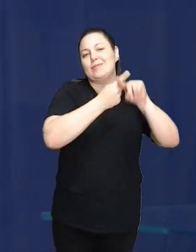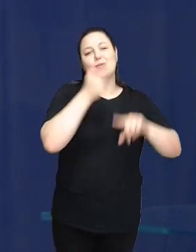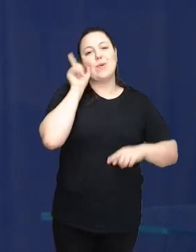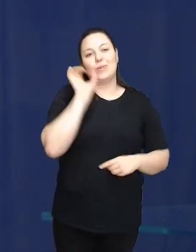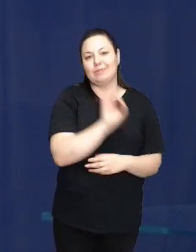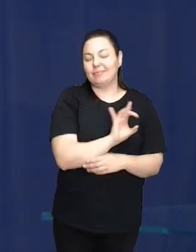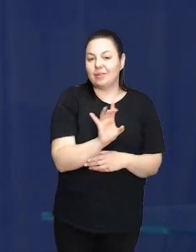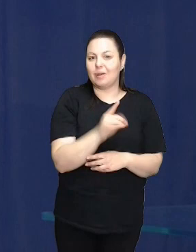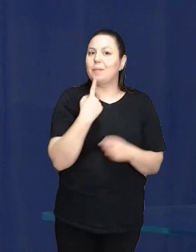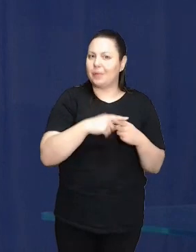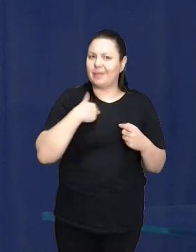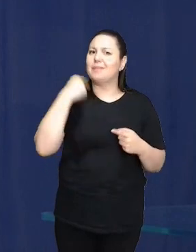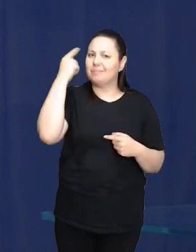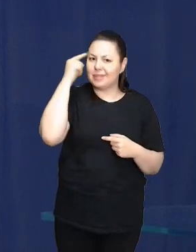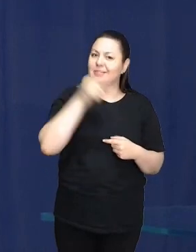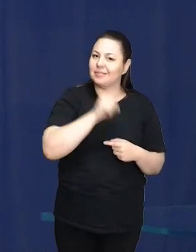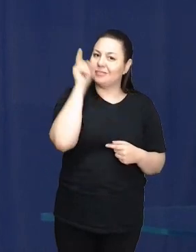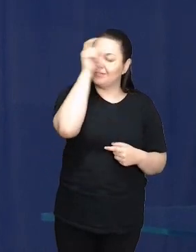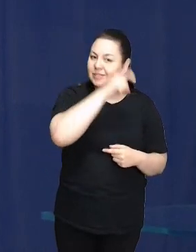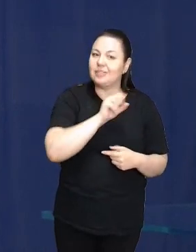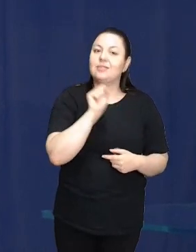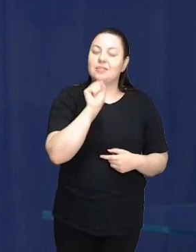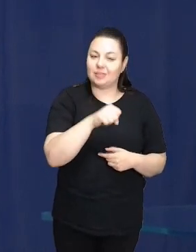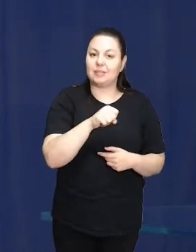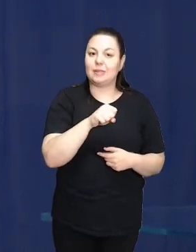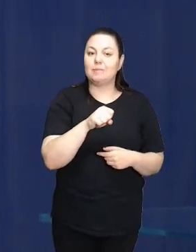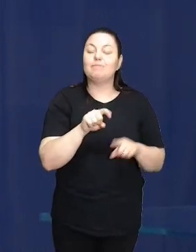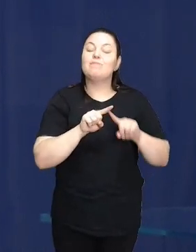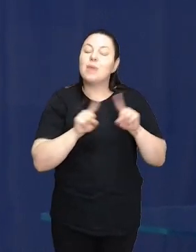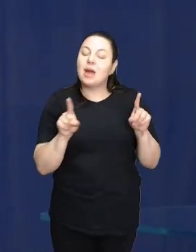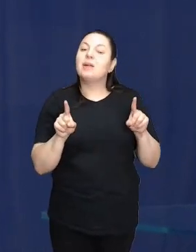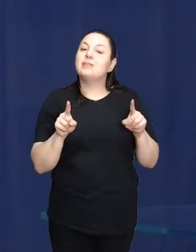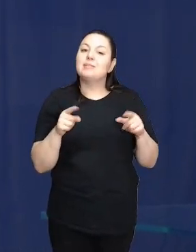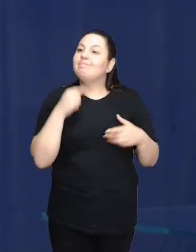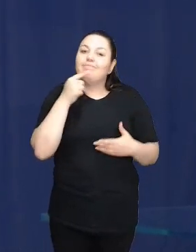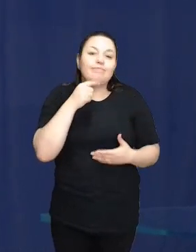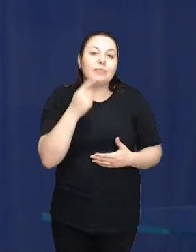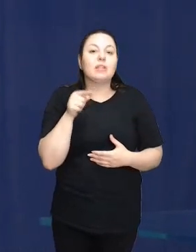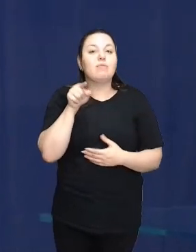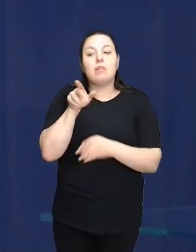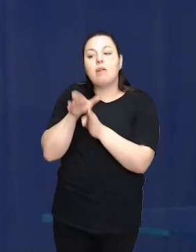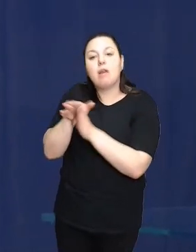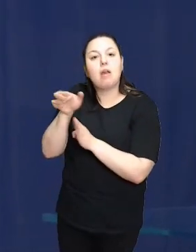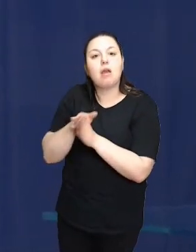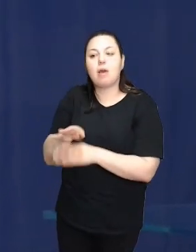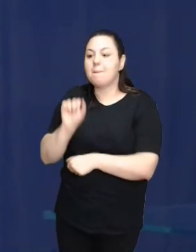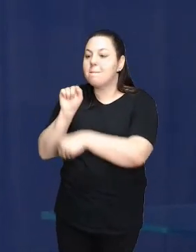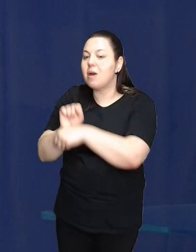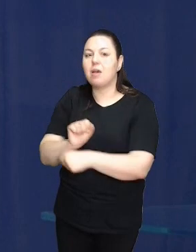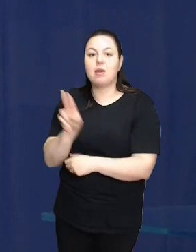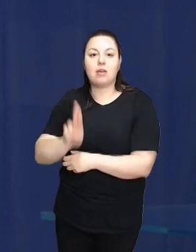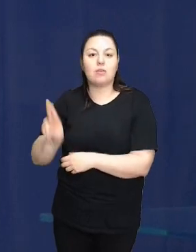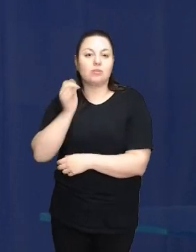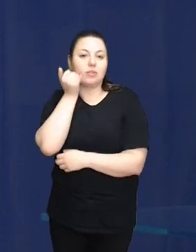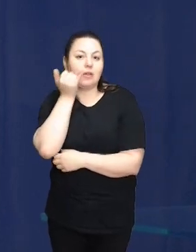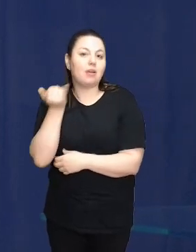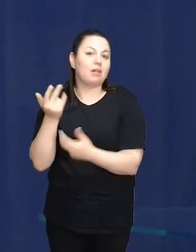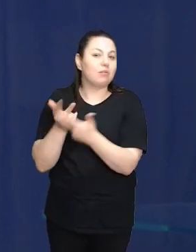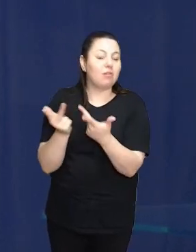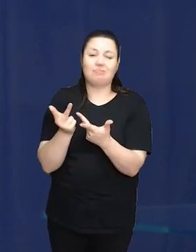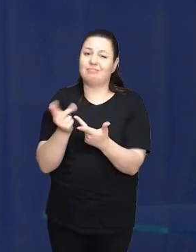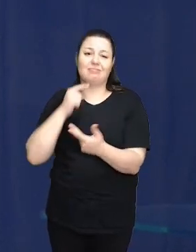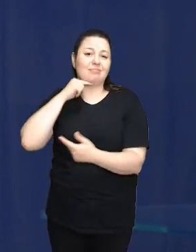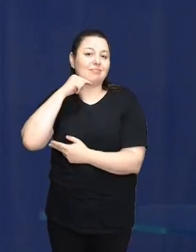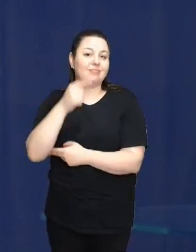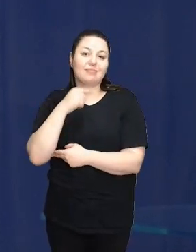acho que a gente precisa pensar nisso, porque, de novo, criança aprende... Não adianta você falar, você não vai ficar no celular. A certa altura, o meu só tem 1 ano e 8